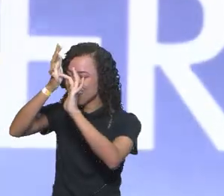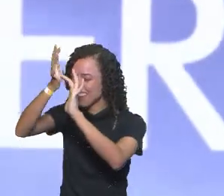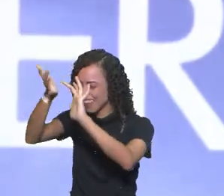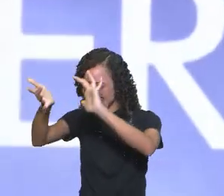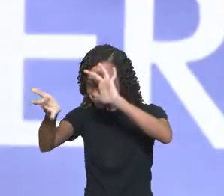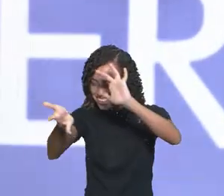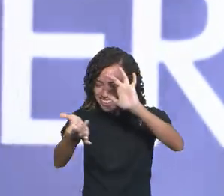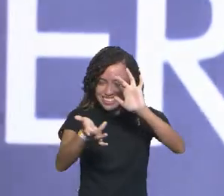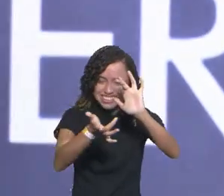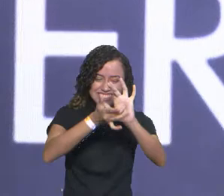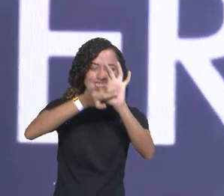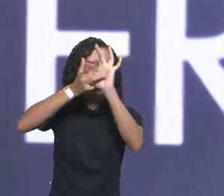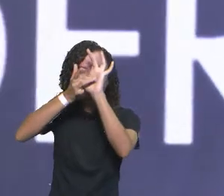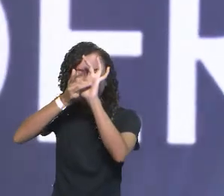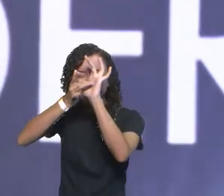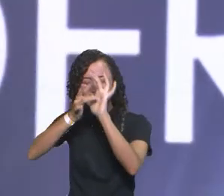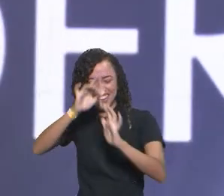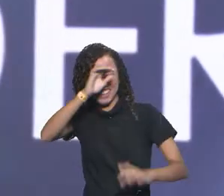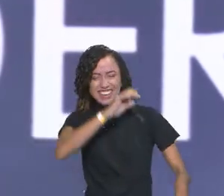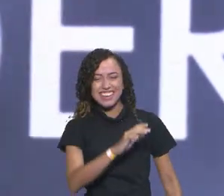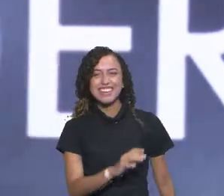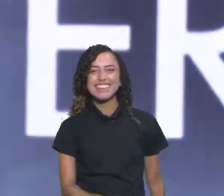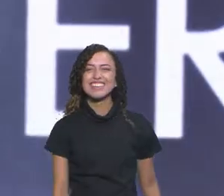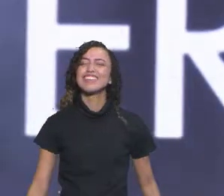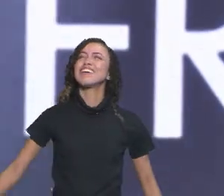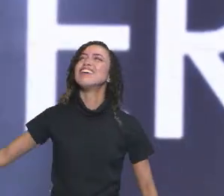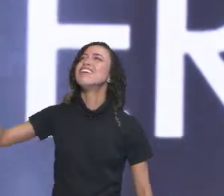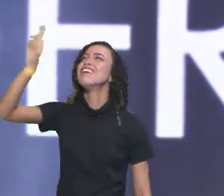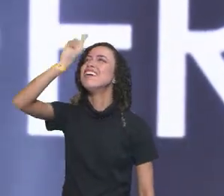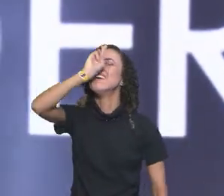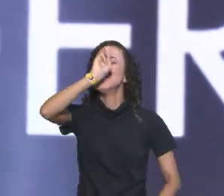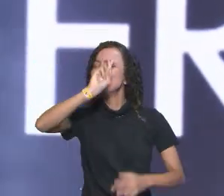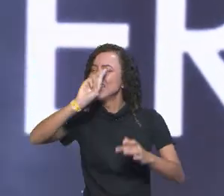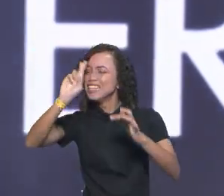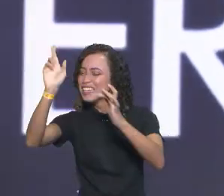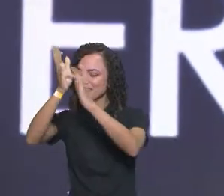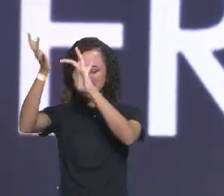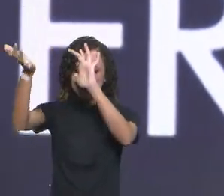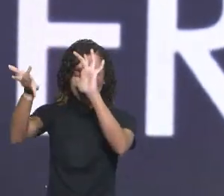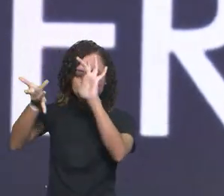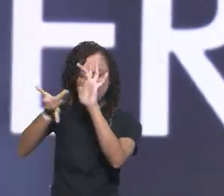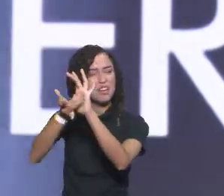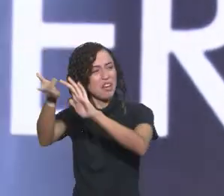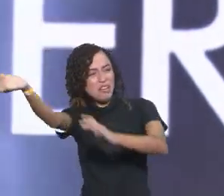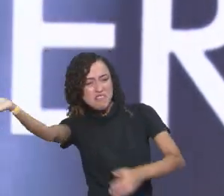tem gás aí você tem ousadia aí no espiritual